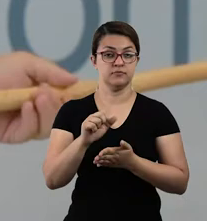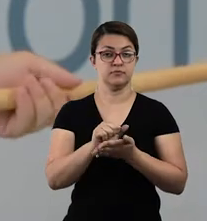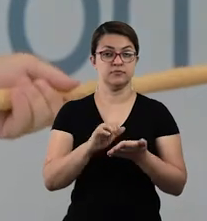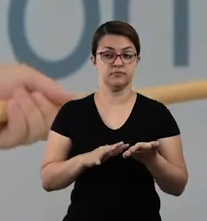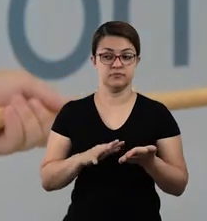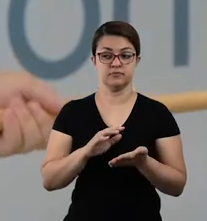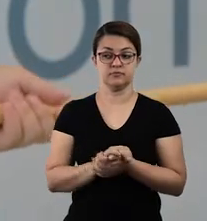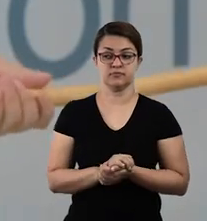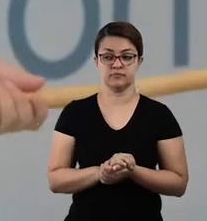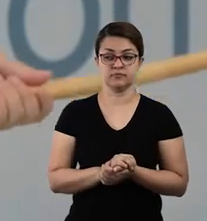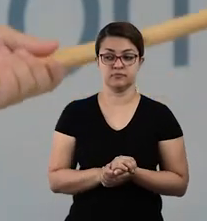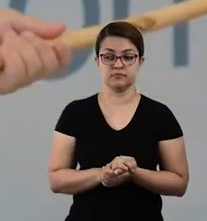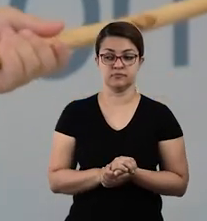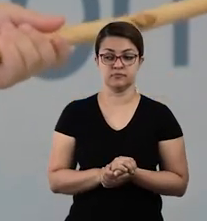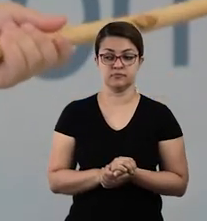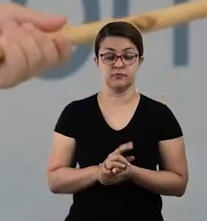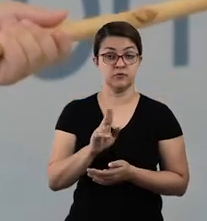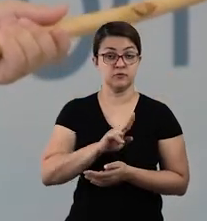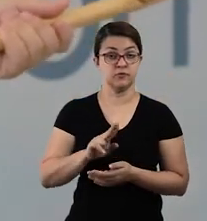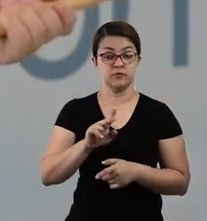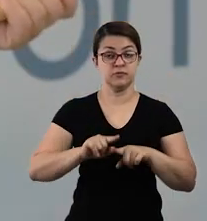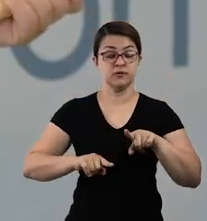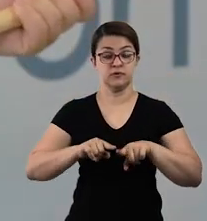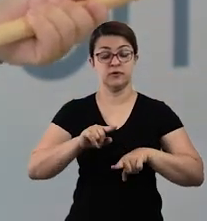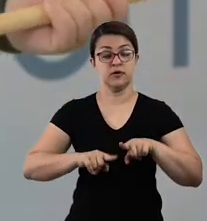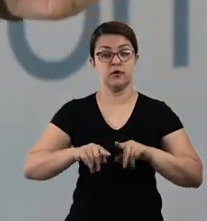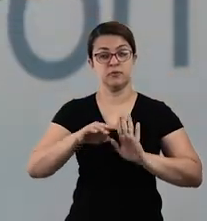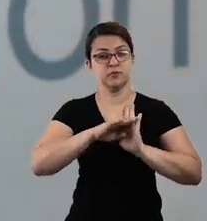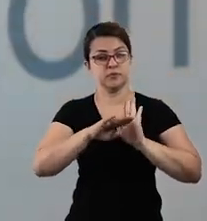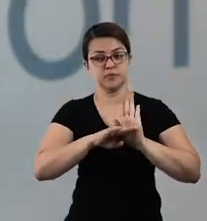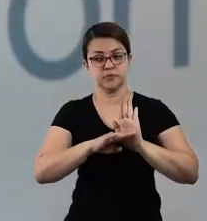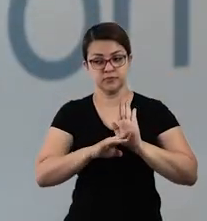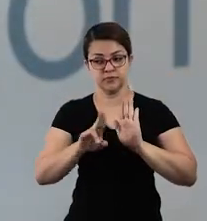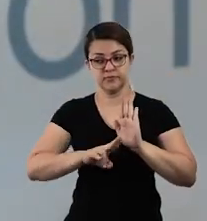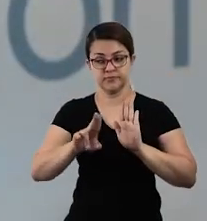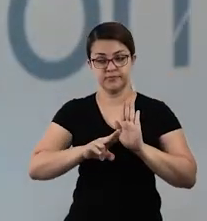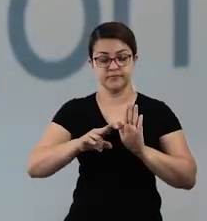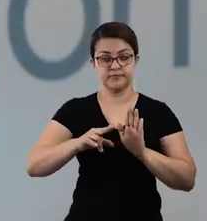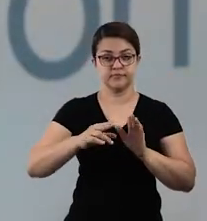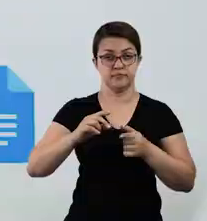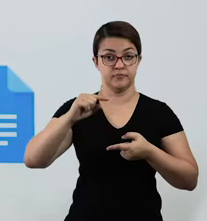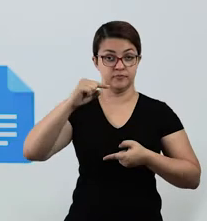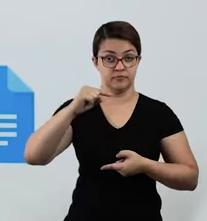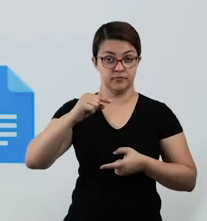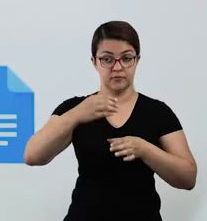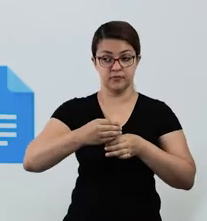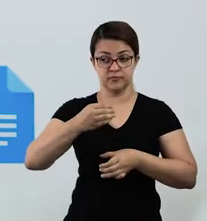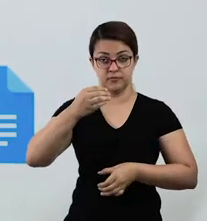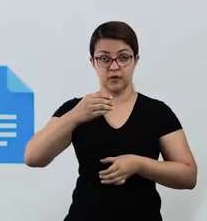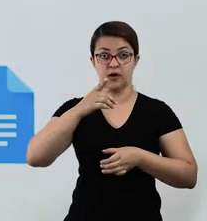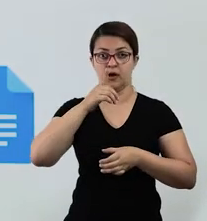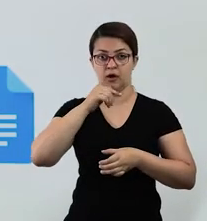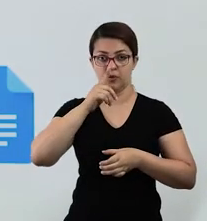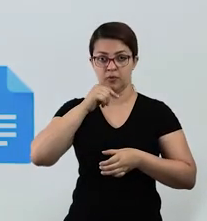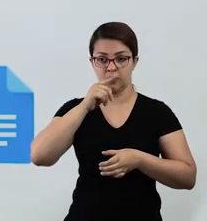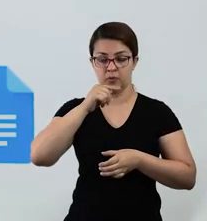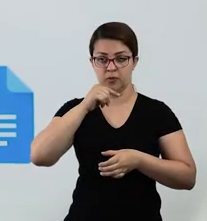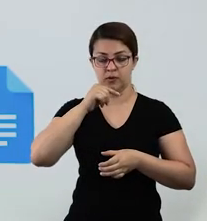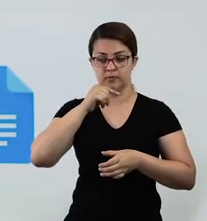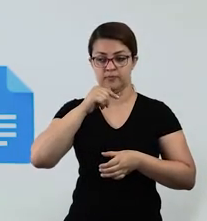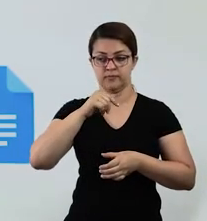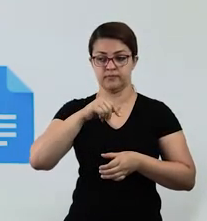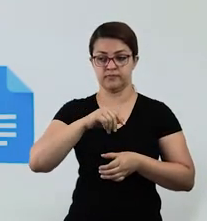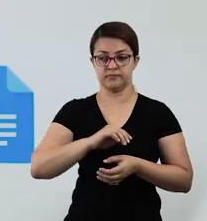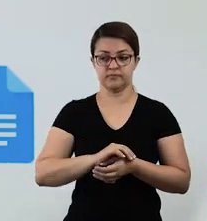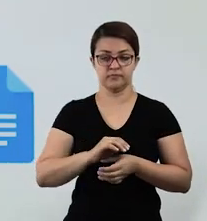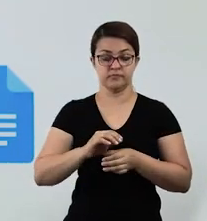é o circuito do pêndulo, precisaremos dos seguintes materiais aqui, tá? Uma garrafinha, tá? Com água, pode ser pela metade ou